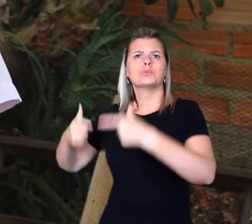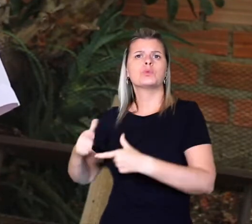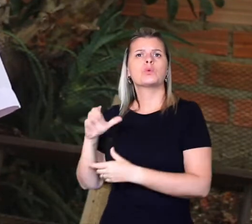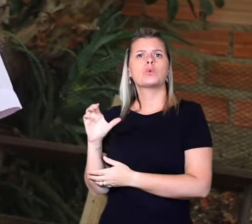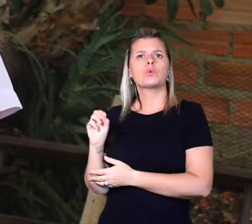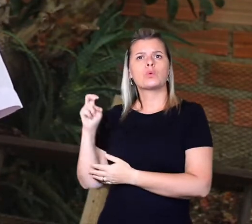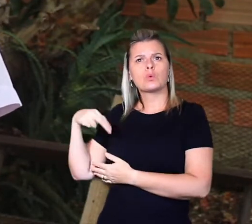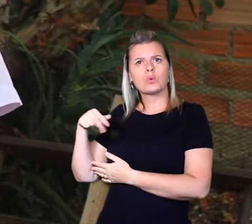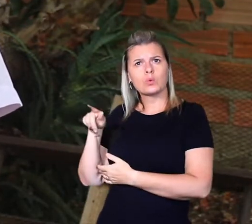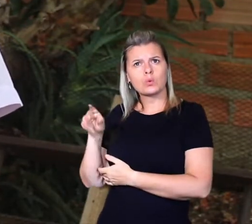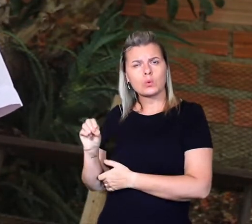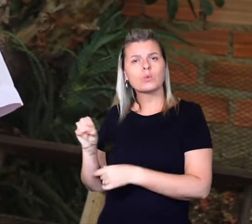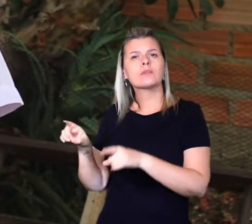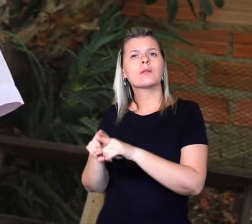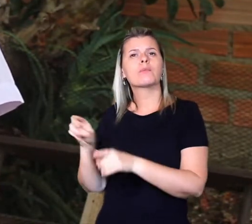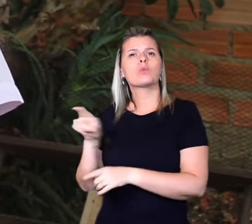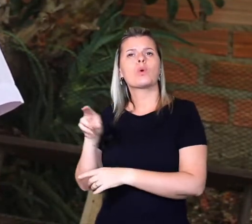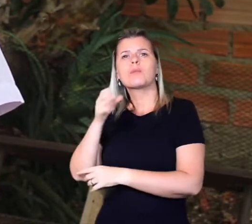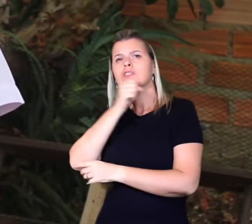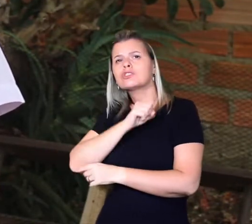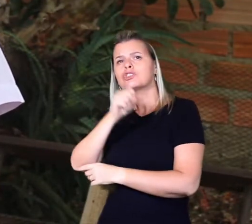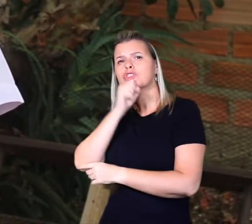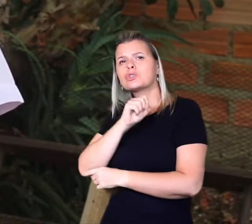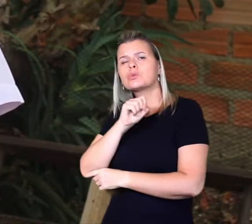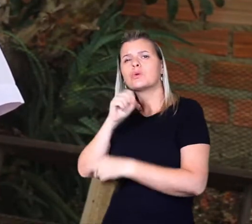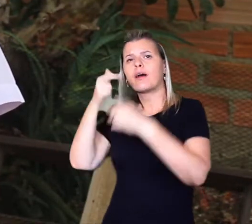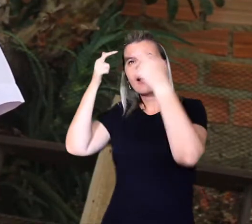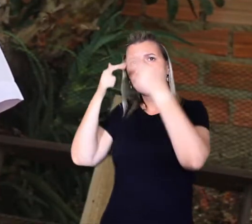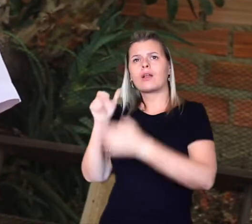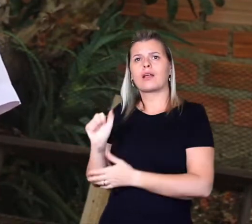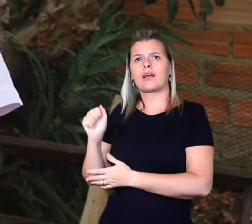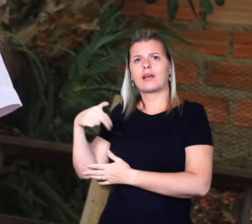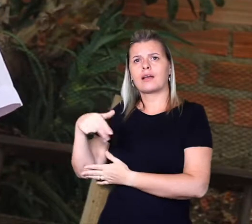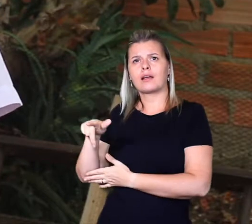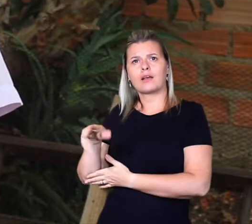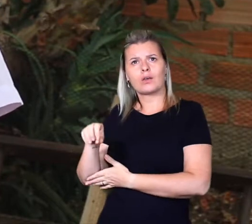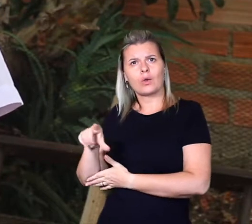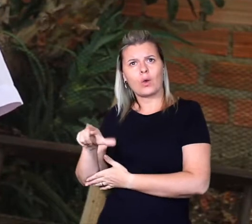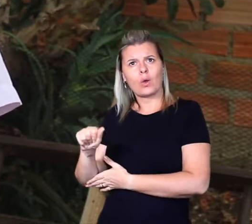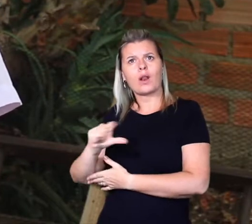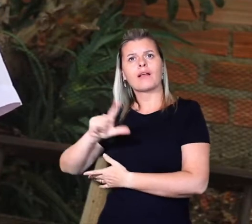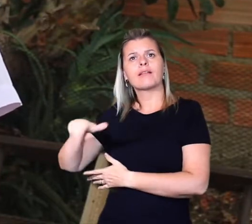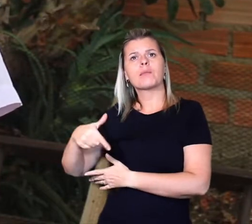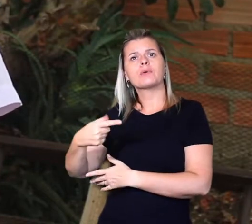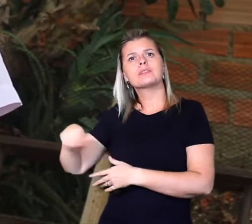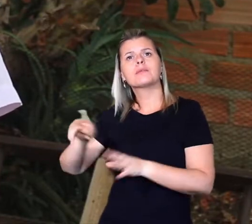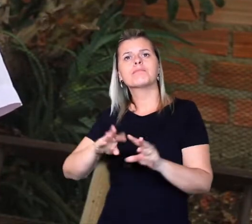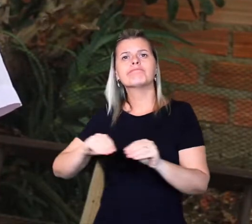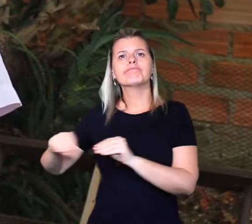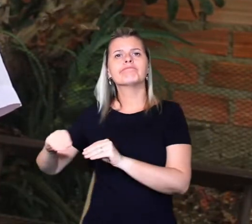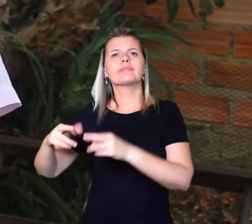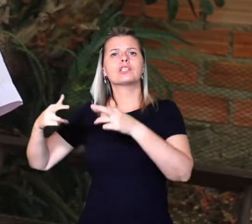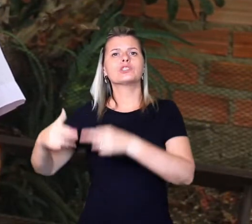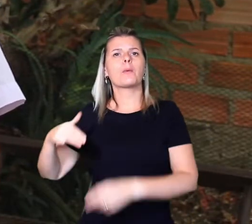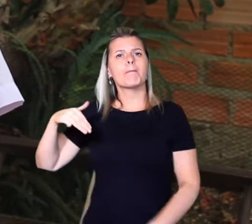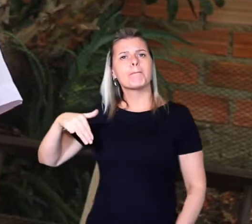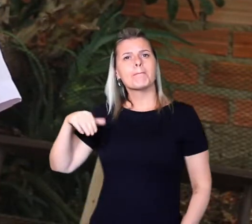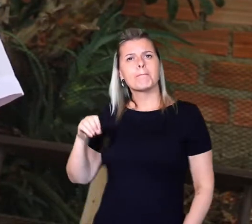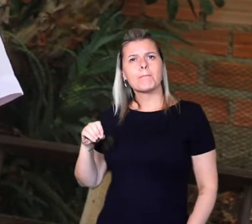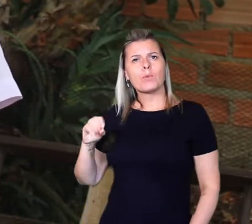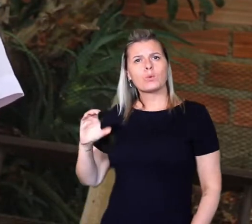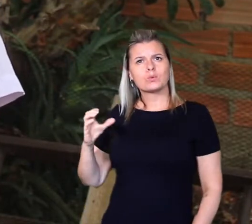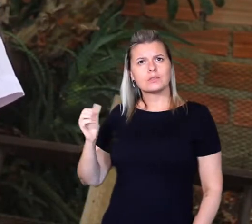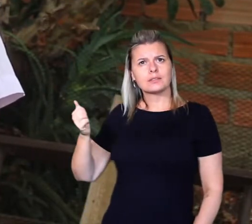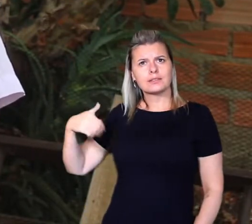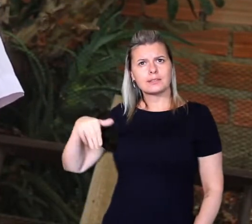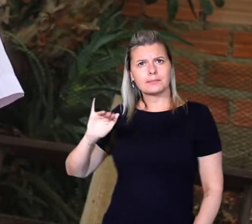que é o Reino do Congo e o antigo reino de Angola e Matamba, que é Angola e aquela região de Moçambique,